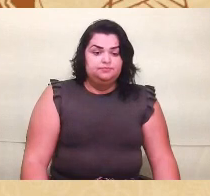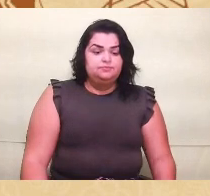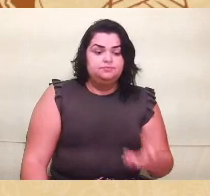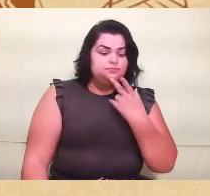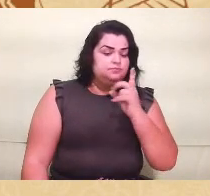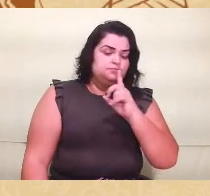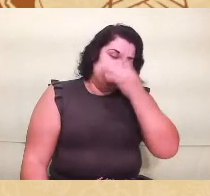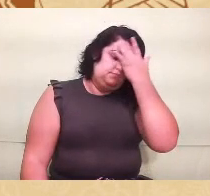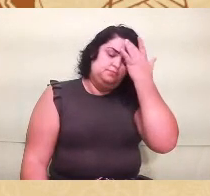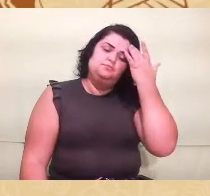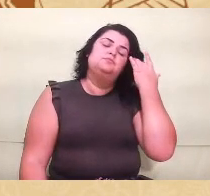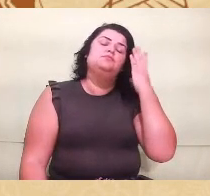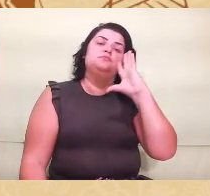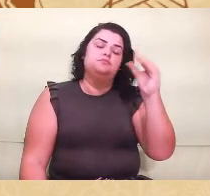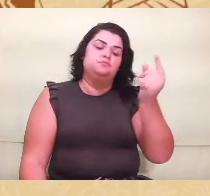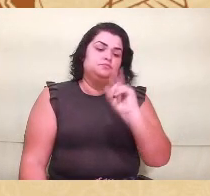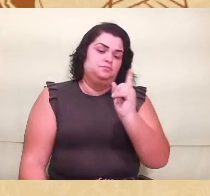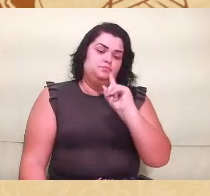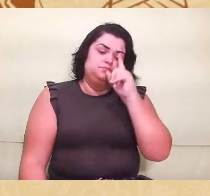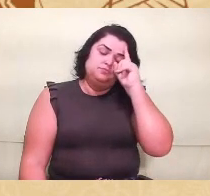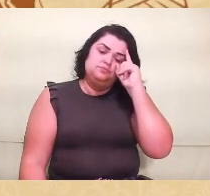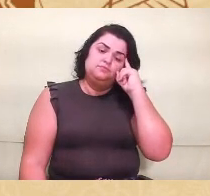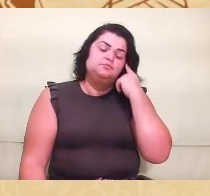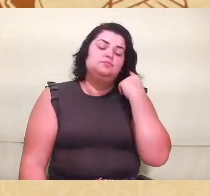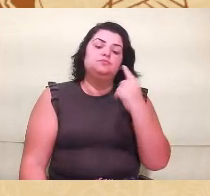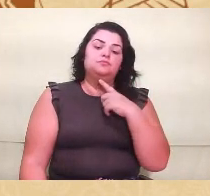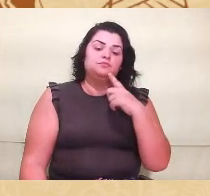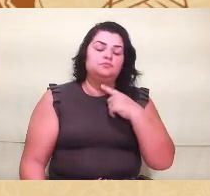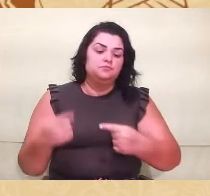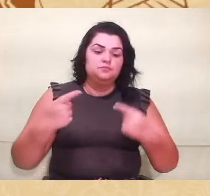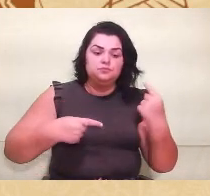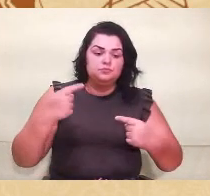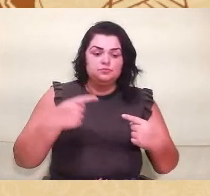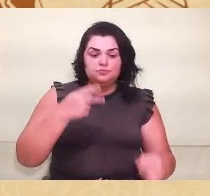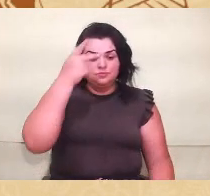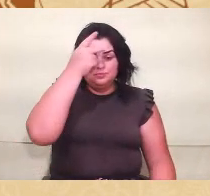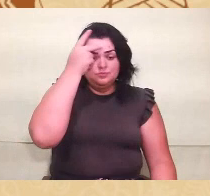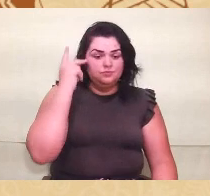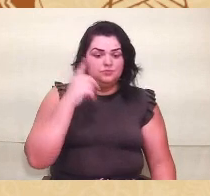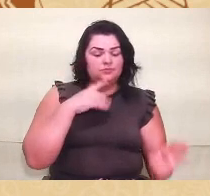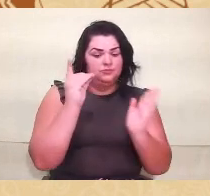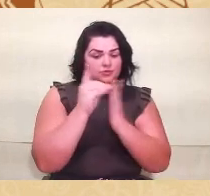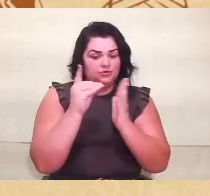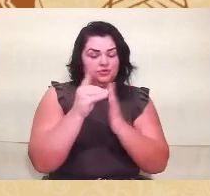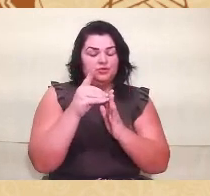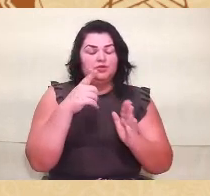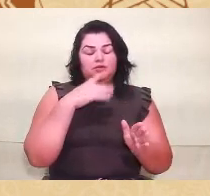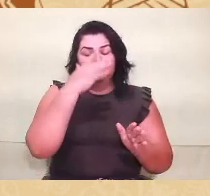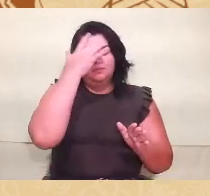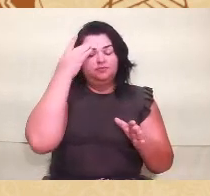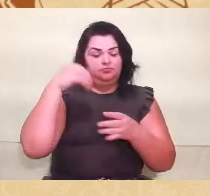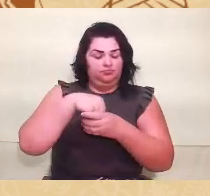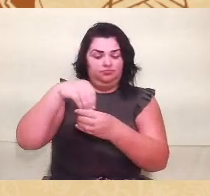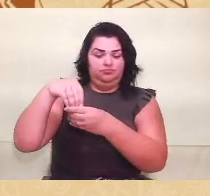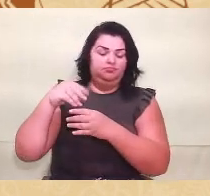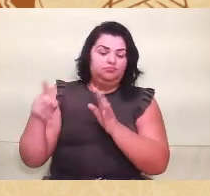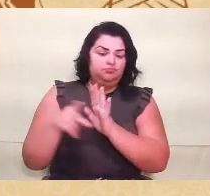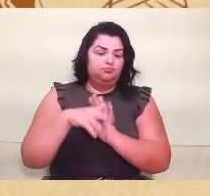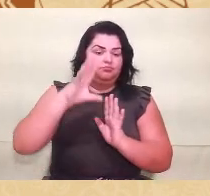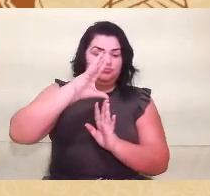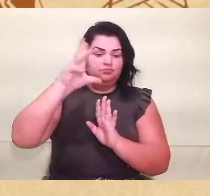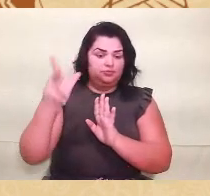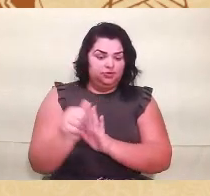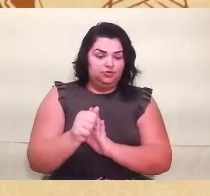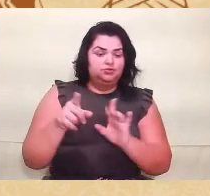não estou falando por movimento, pela PIB, que é a articulação dos povos indígenas, não estou falando pelo povo tupinambá, que na minha comunidade são mais de 7